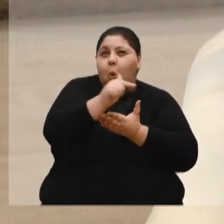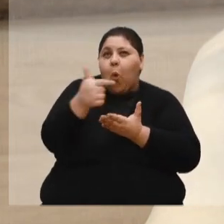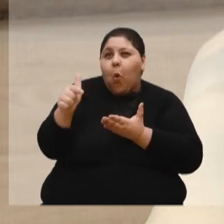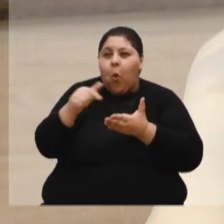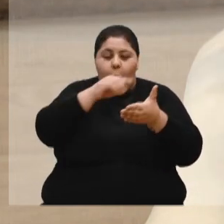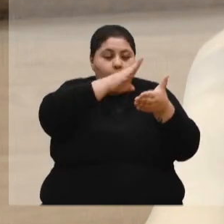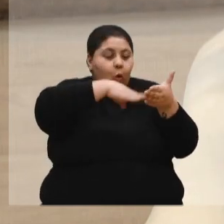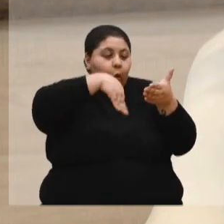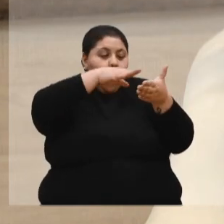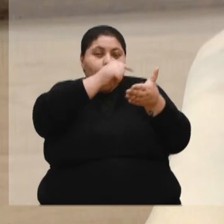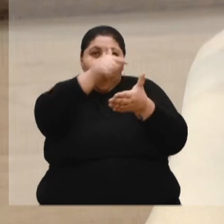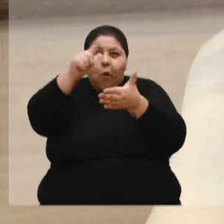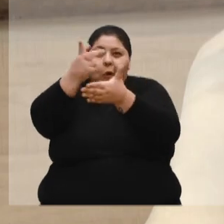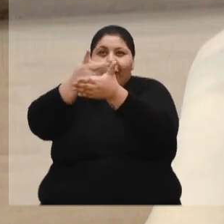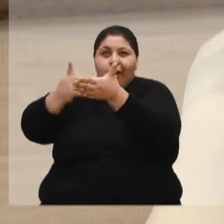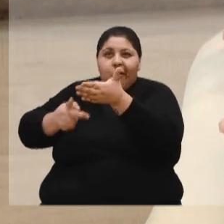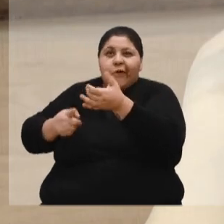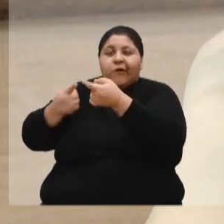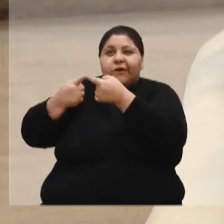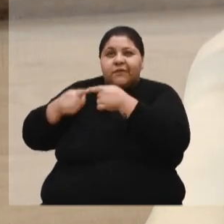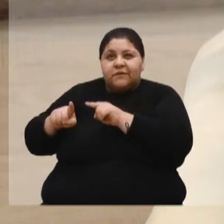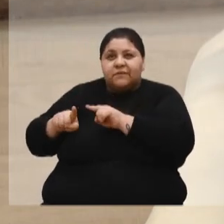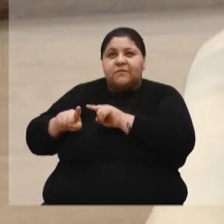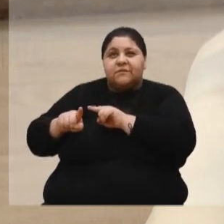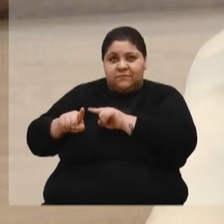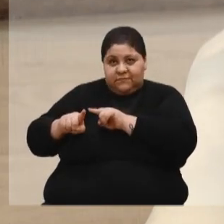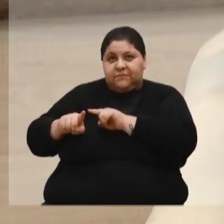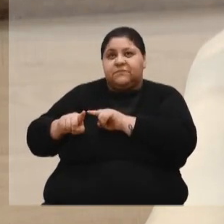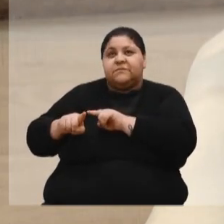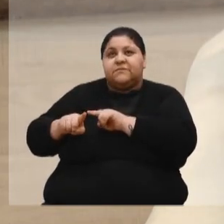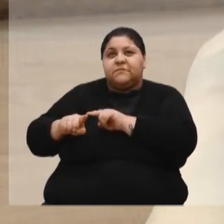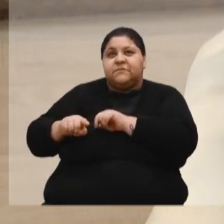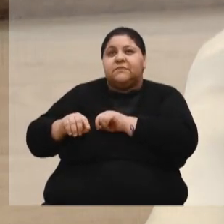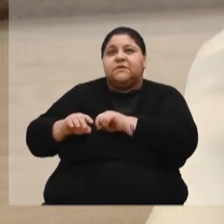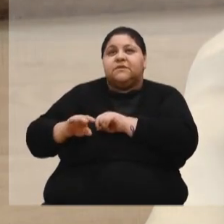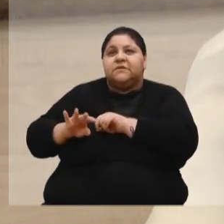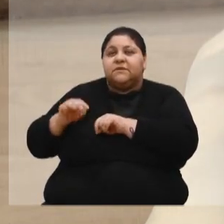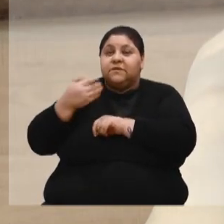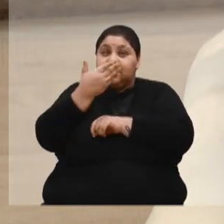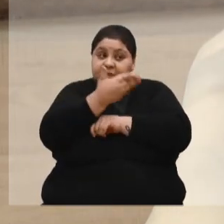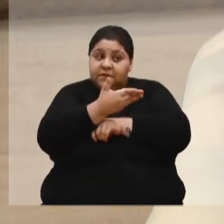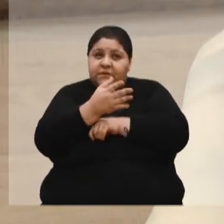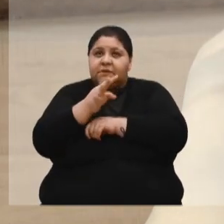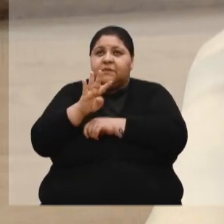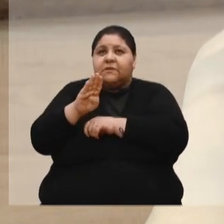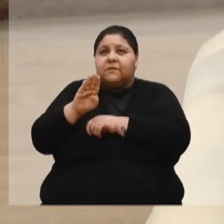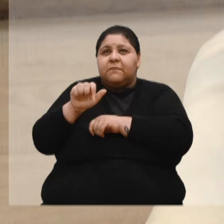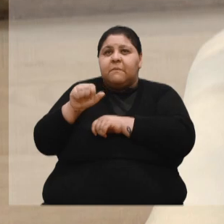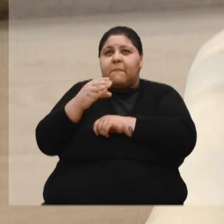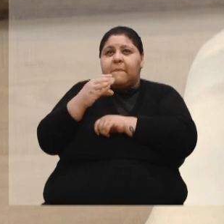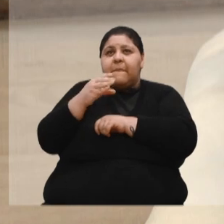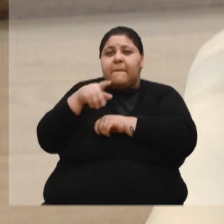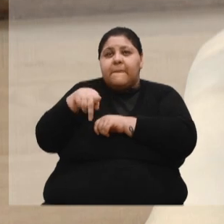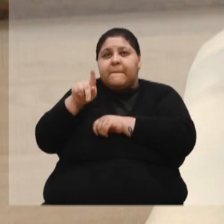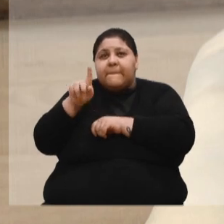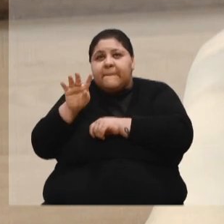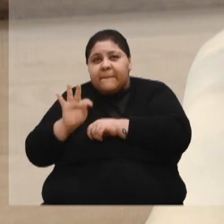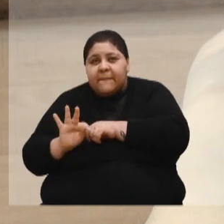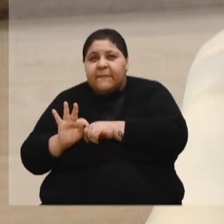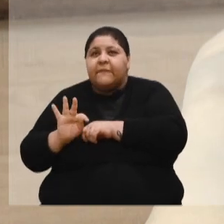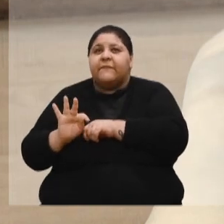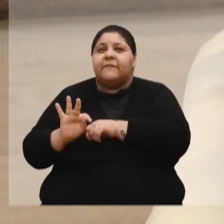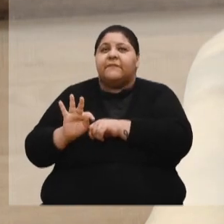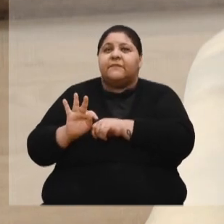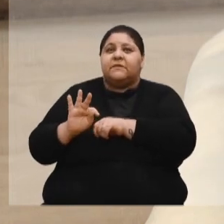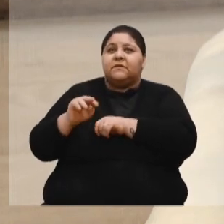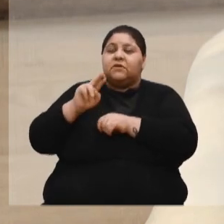outros pintores, outros ilustradores, mas Bakhtin, que é um teórico muito estudado pelo Delcio também, nos diz, né, o